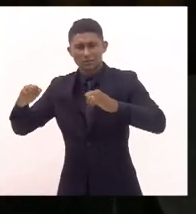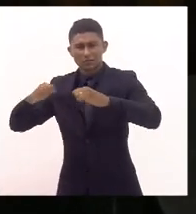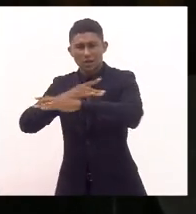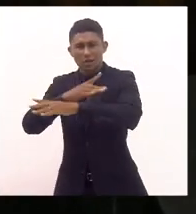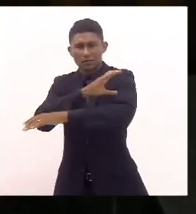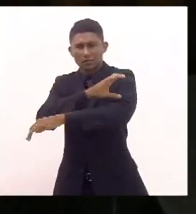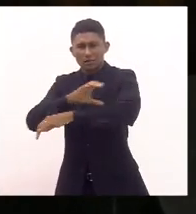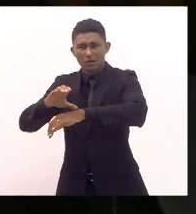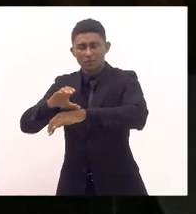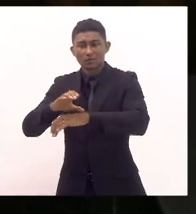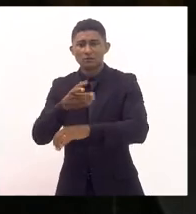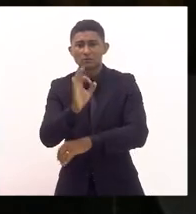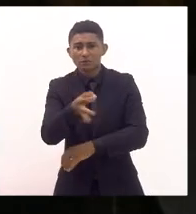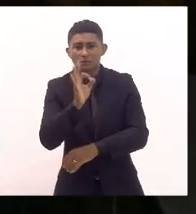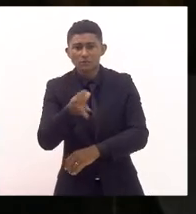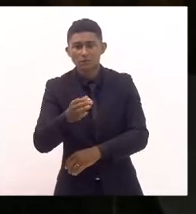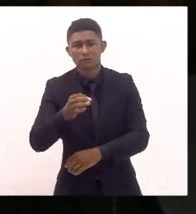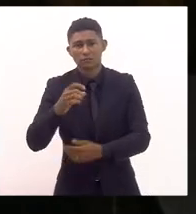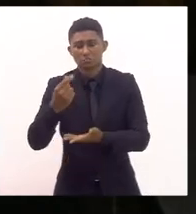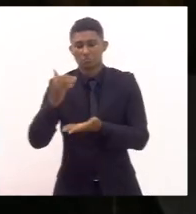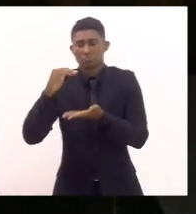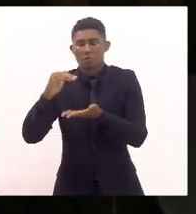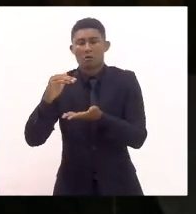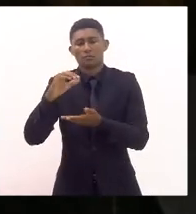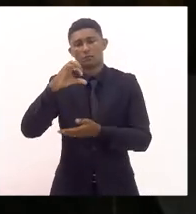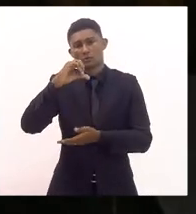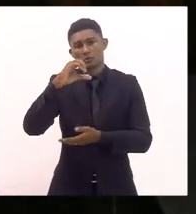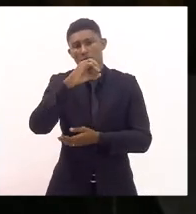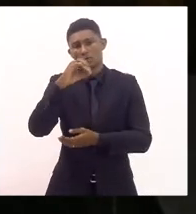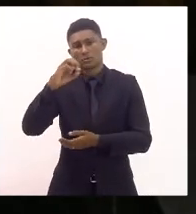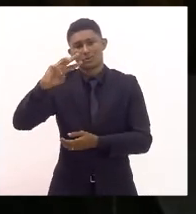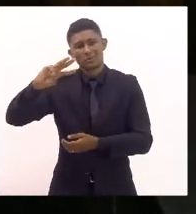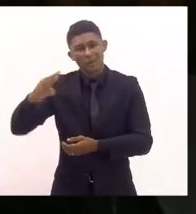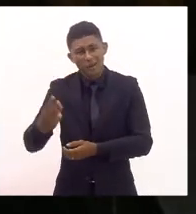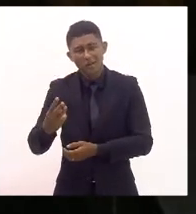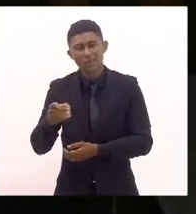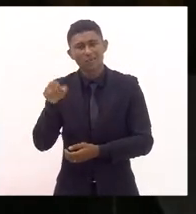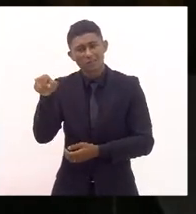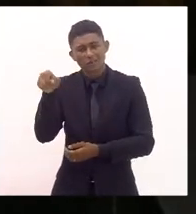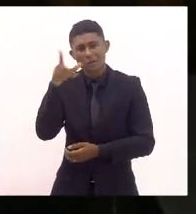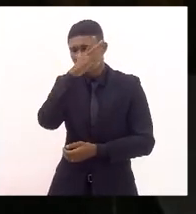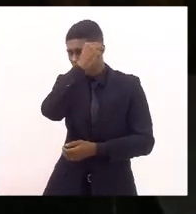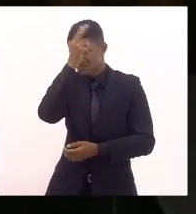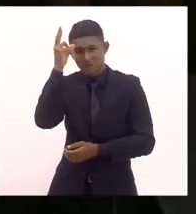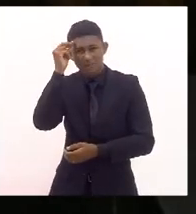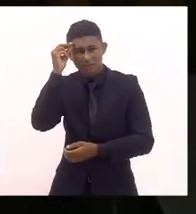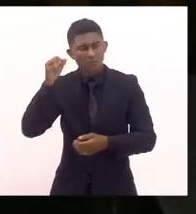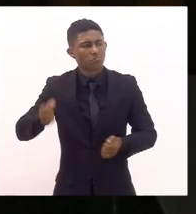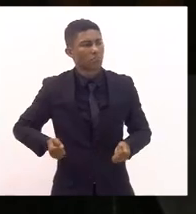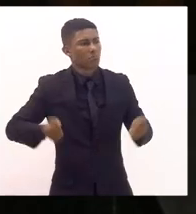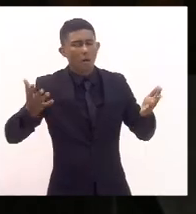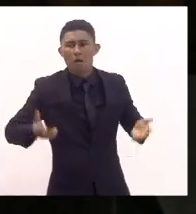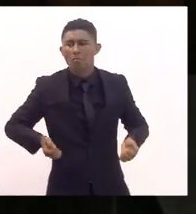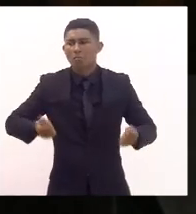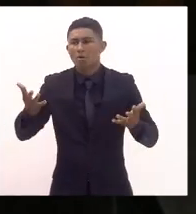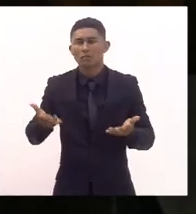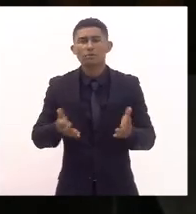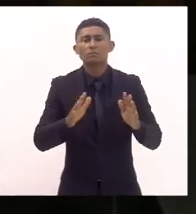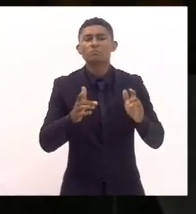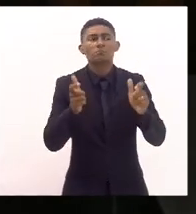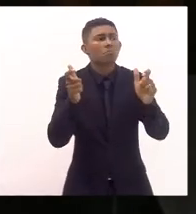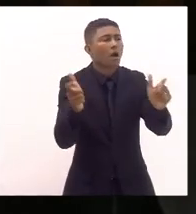mesmo população 900 milhões de reais que o orçamento gasto pelo prefeito Wladimir garotinho e